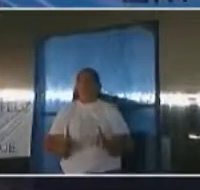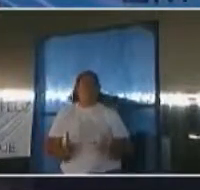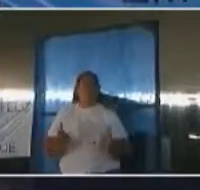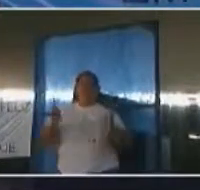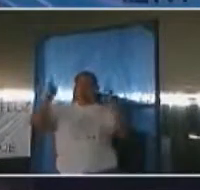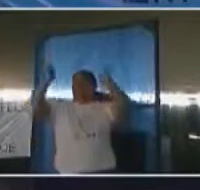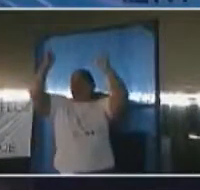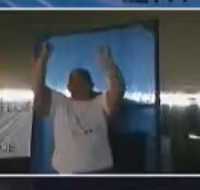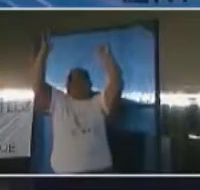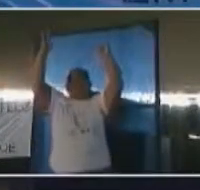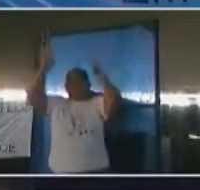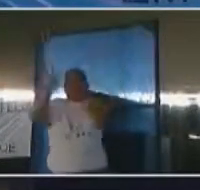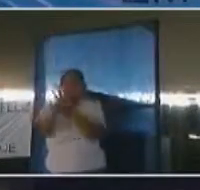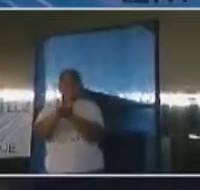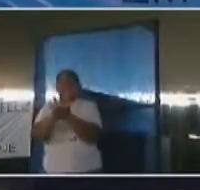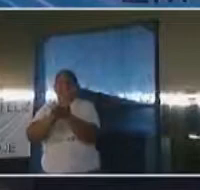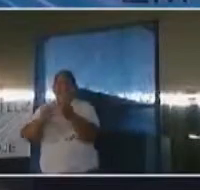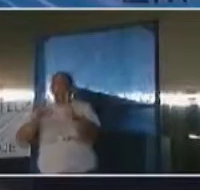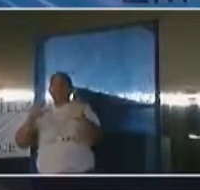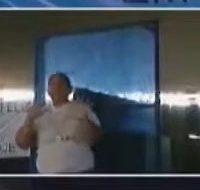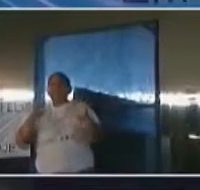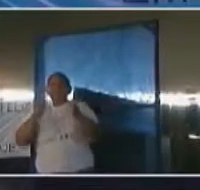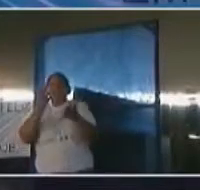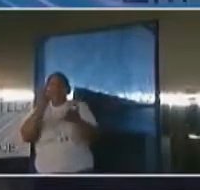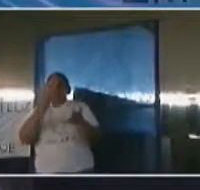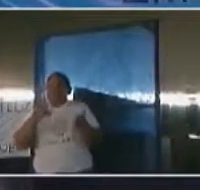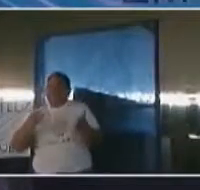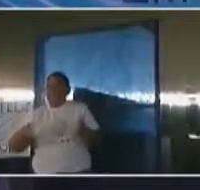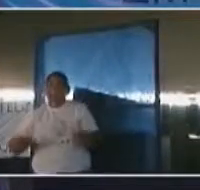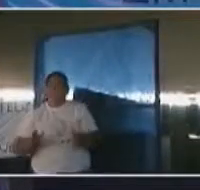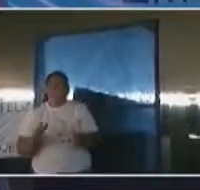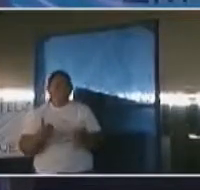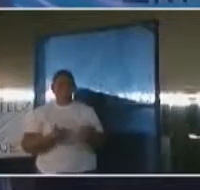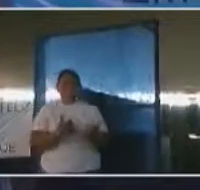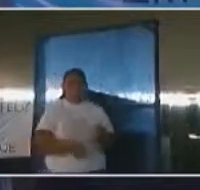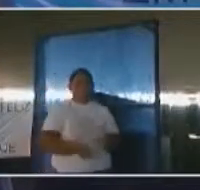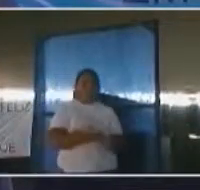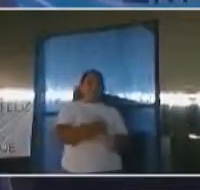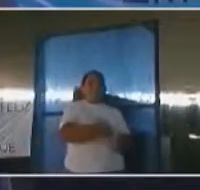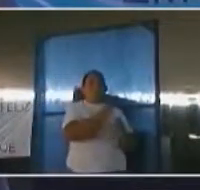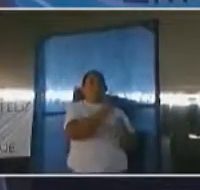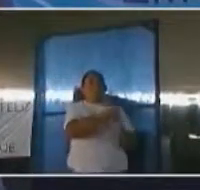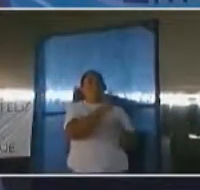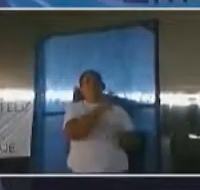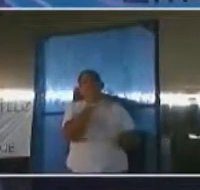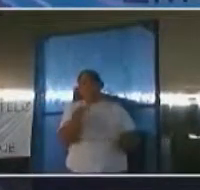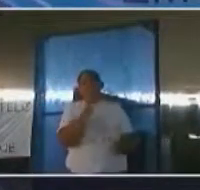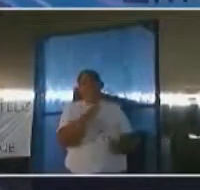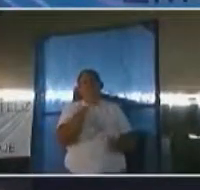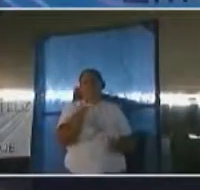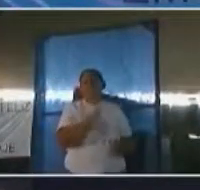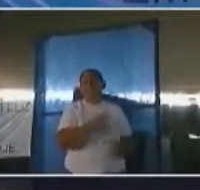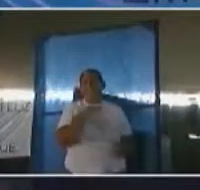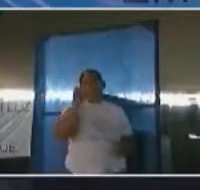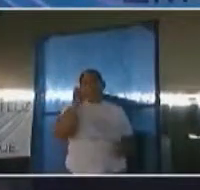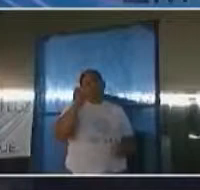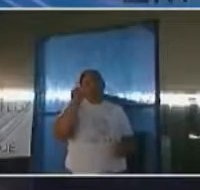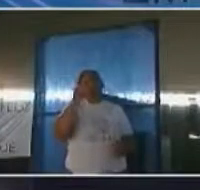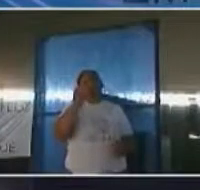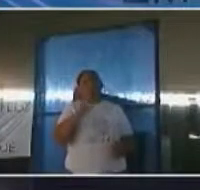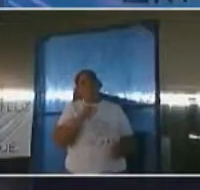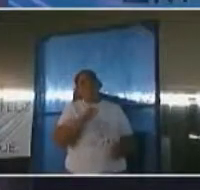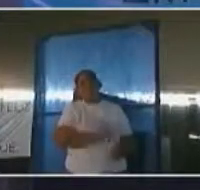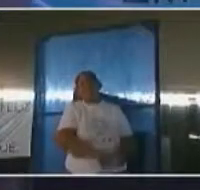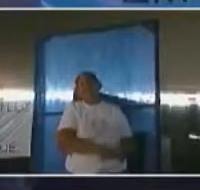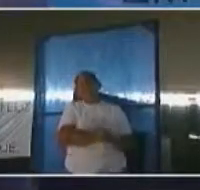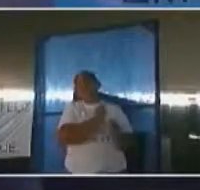onde a criançada soltava pandorga. E lá ficávamos nós, tardes inteiras, à espera